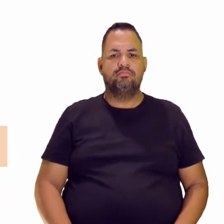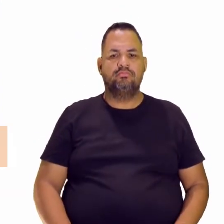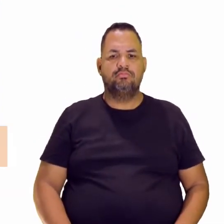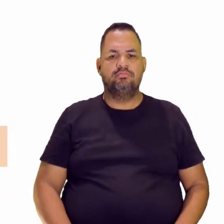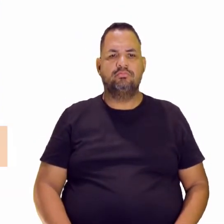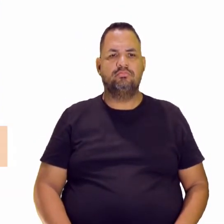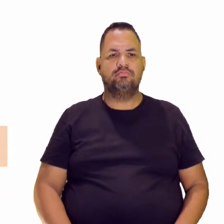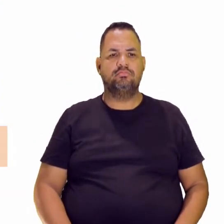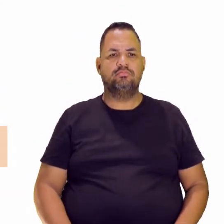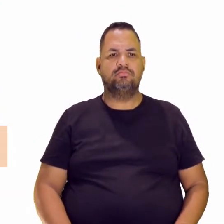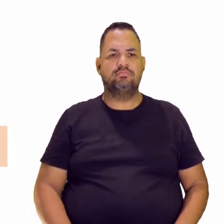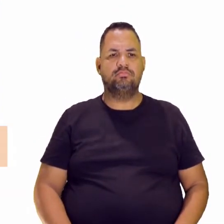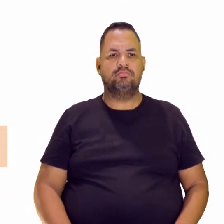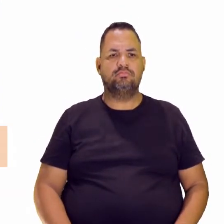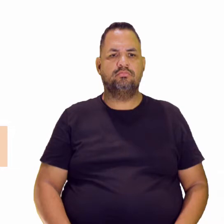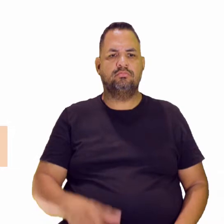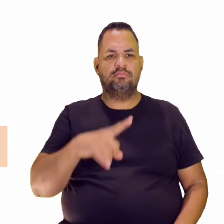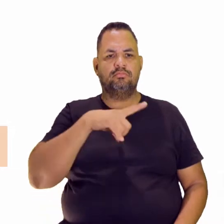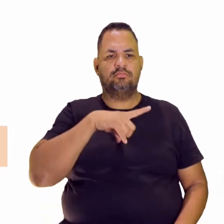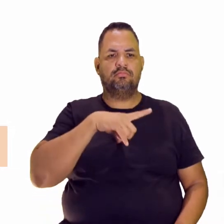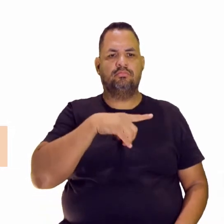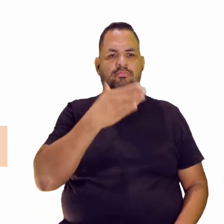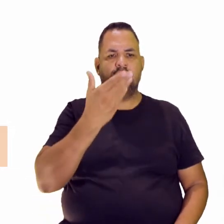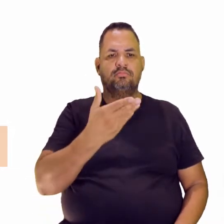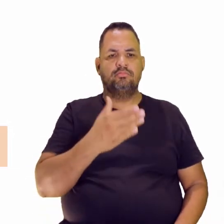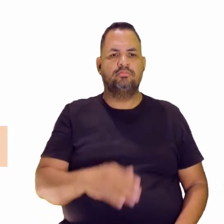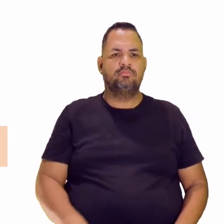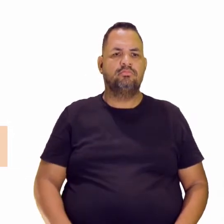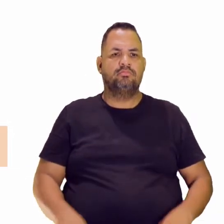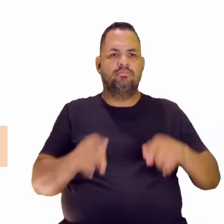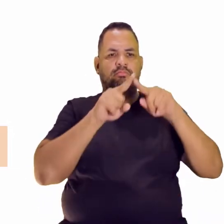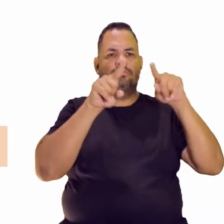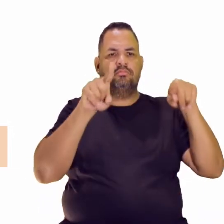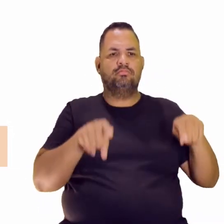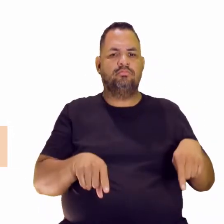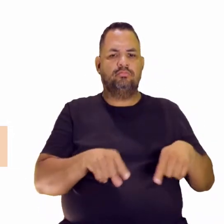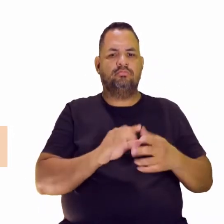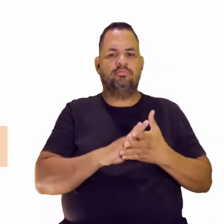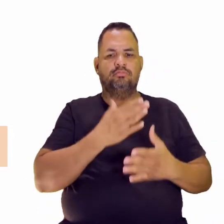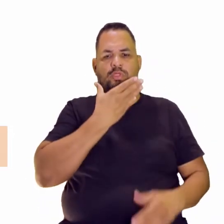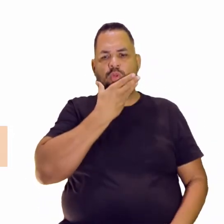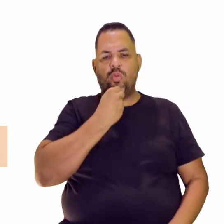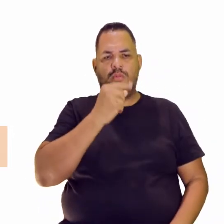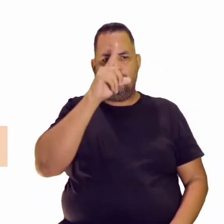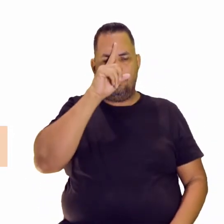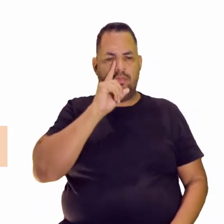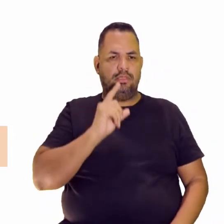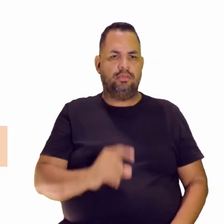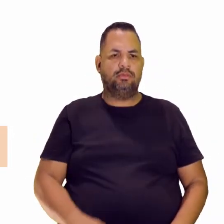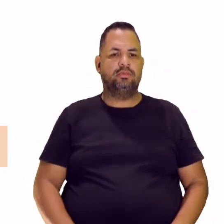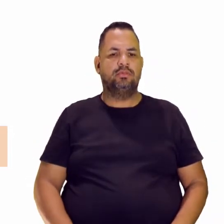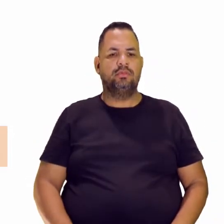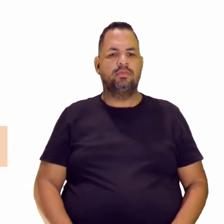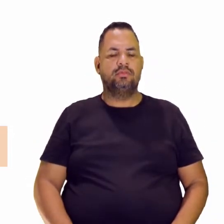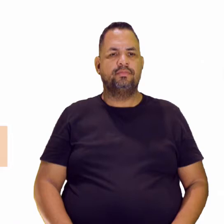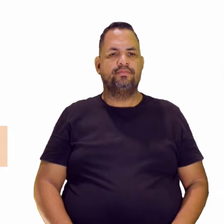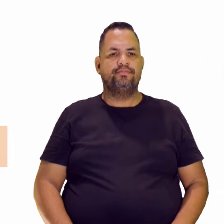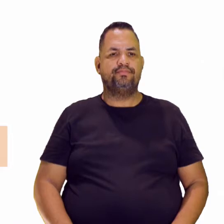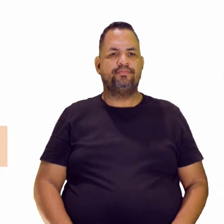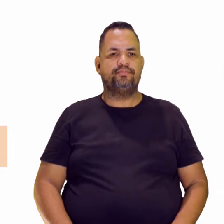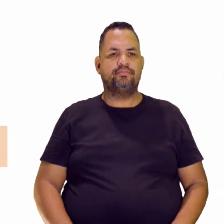isso que aconteceu. Então, estamos vendo aqui esse quadro aí, O Homem Amarelo, de